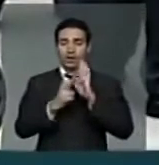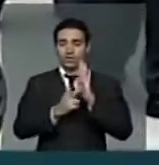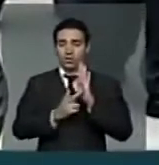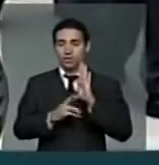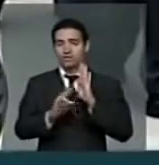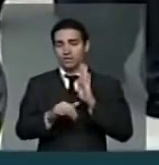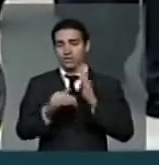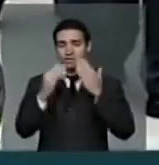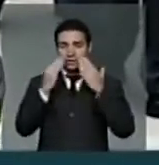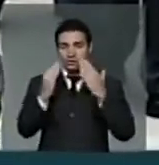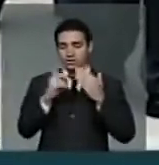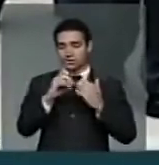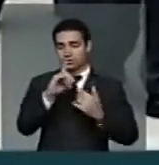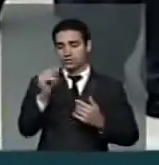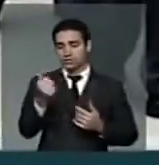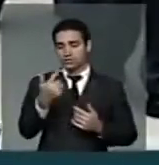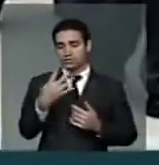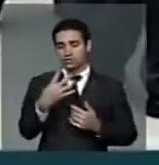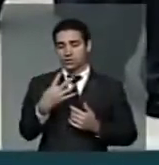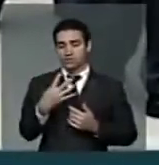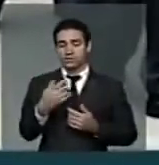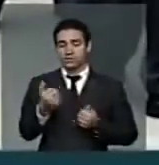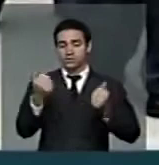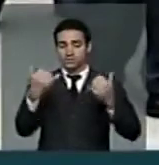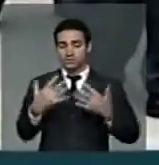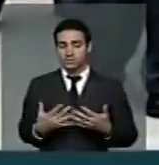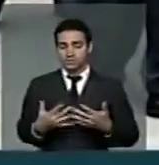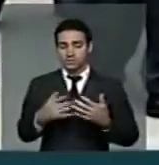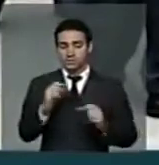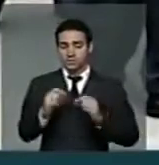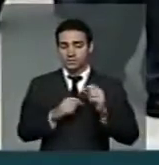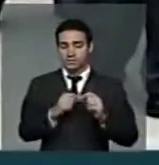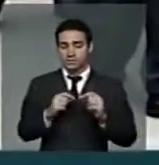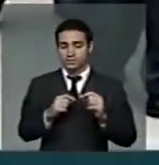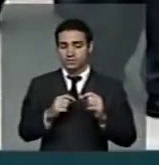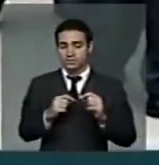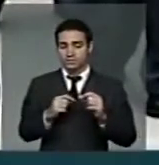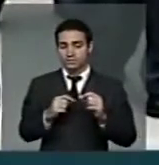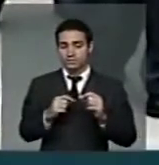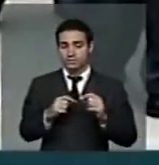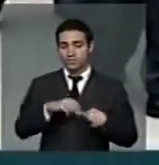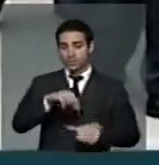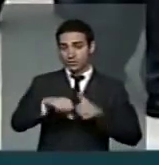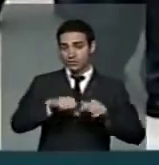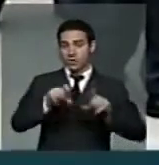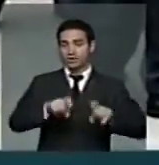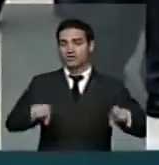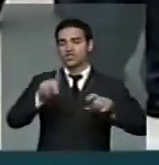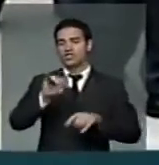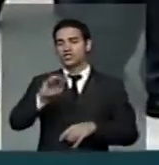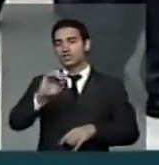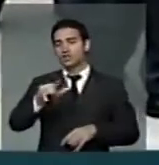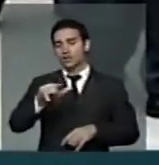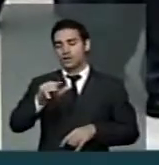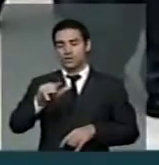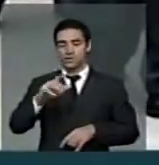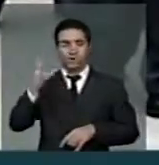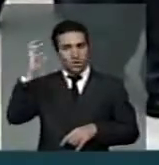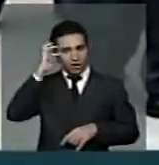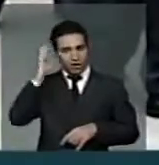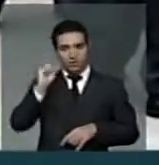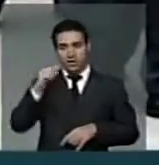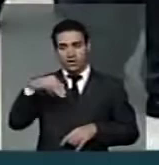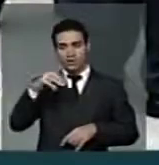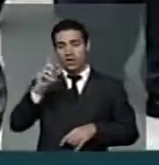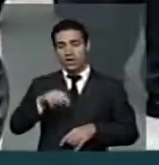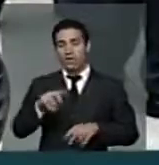nesta casa, dia 24, tratando-se exatamente da digitalização das rádios, rádios AM no Brasil. É um assunto